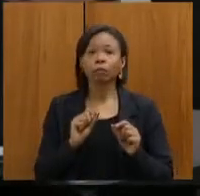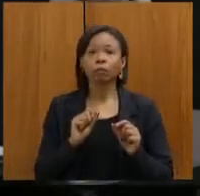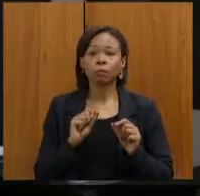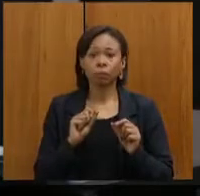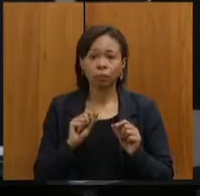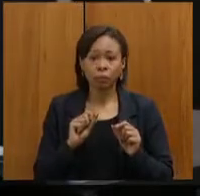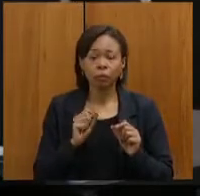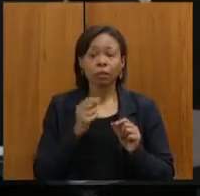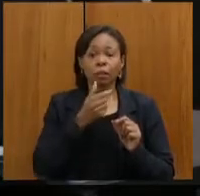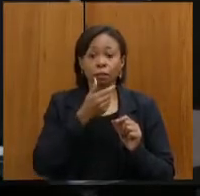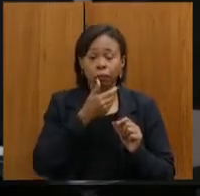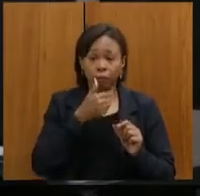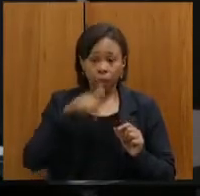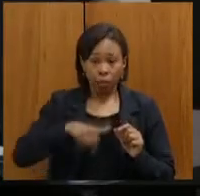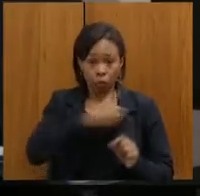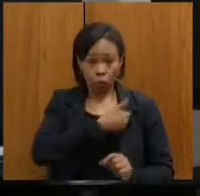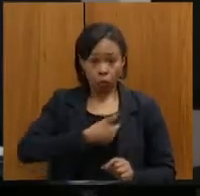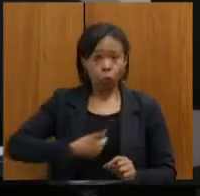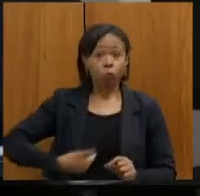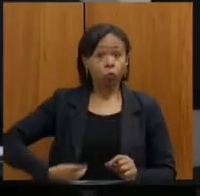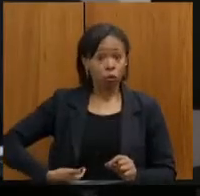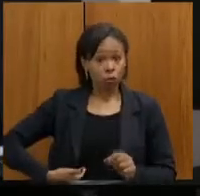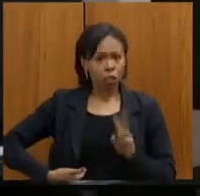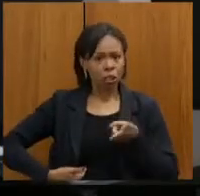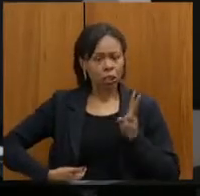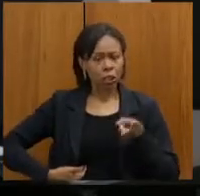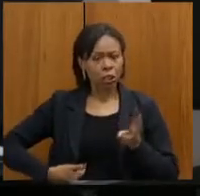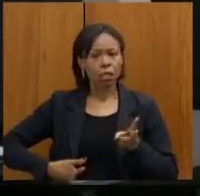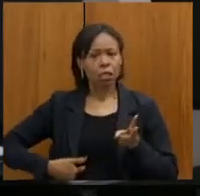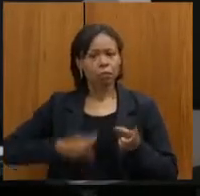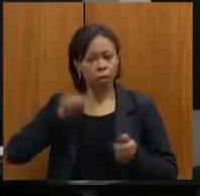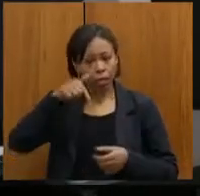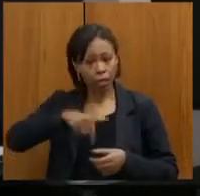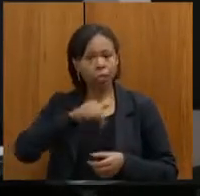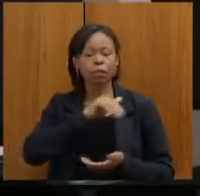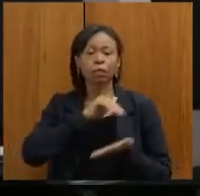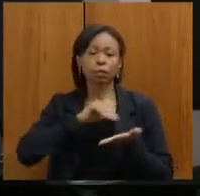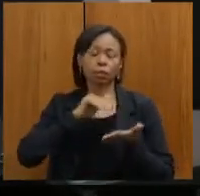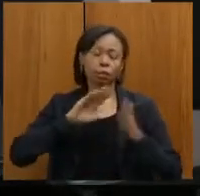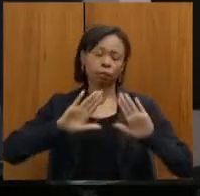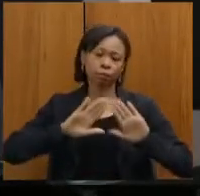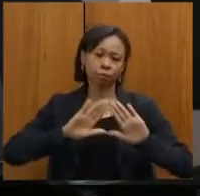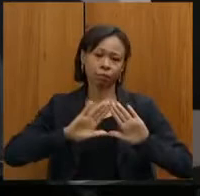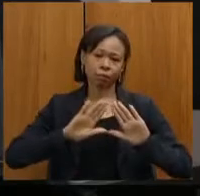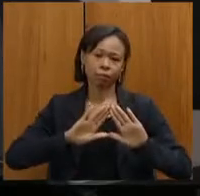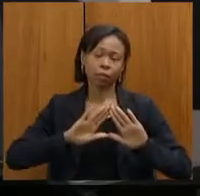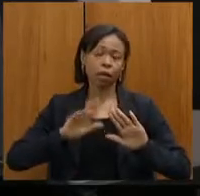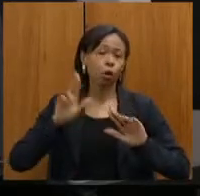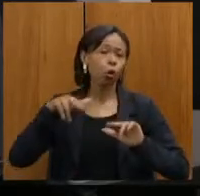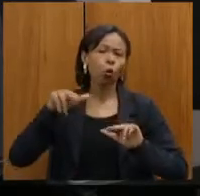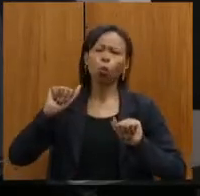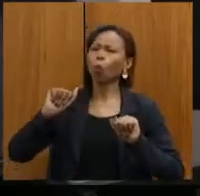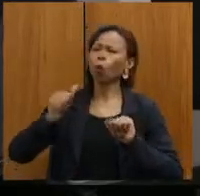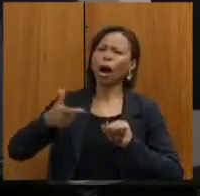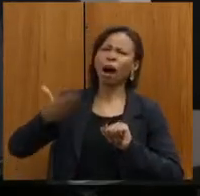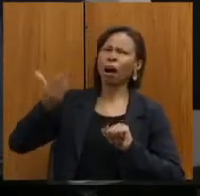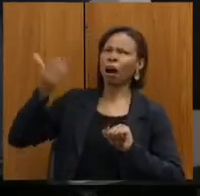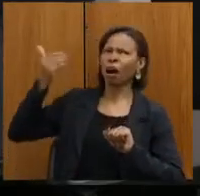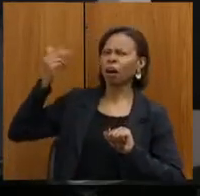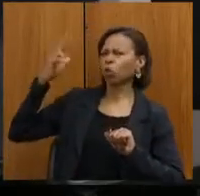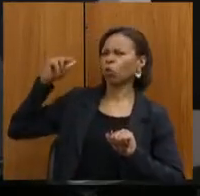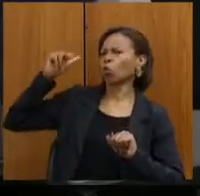na Assembleia nunca repara fazendo um ex-presidente né nunca antes na história desse país tanto